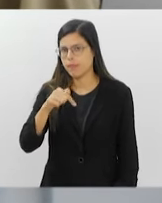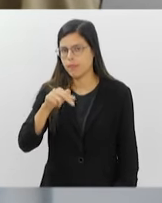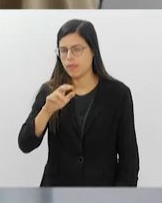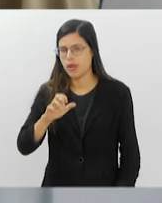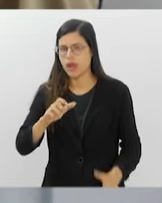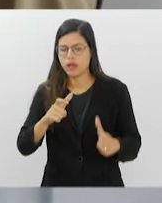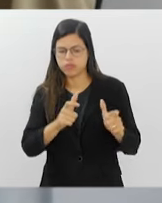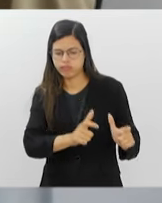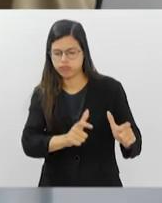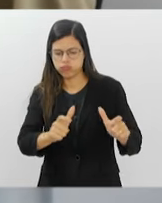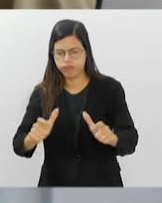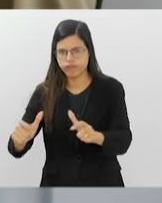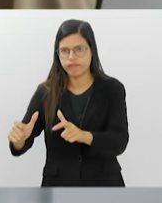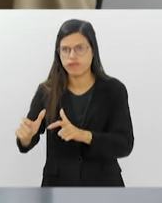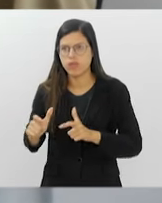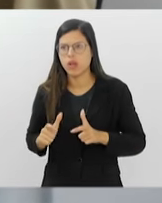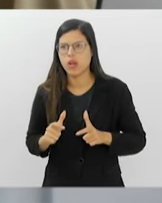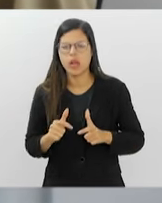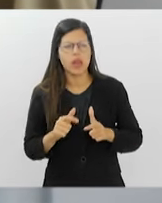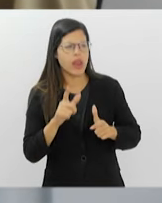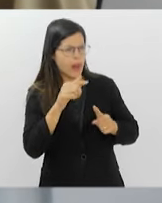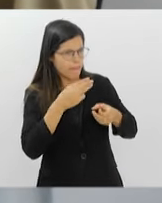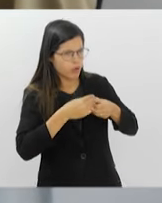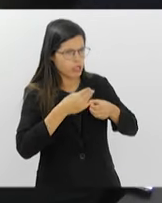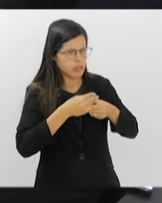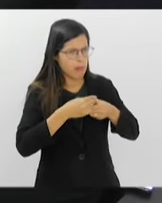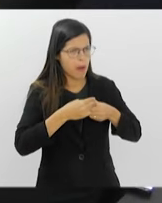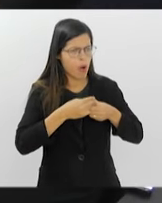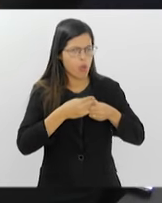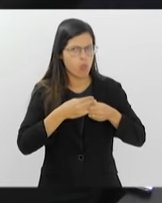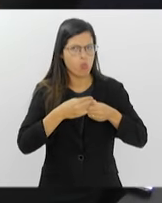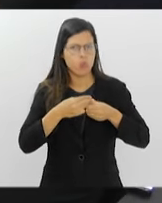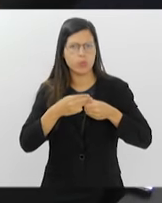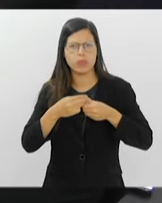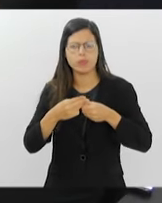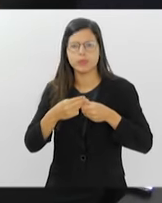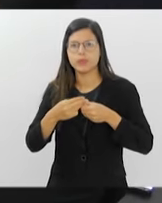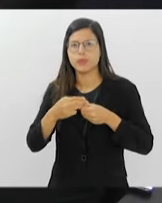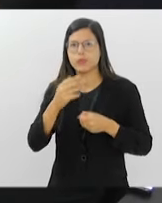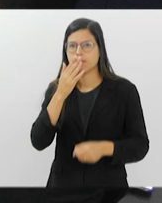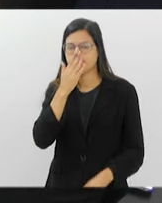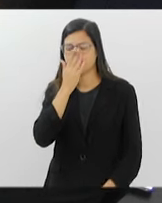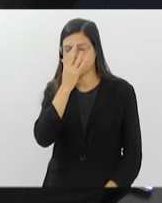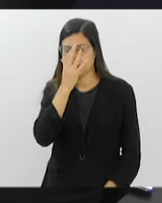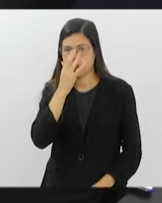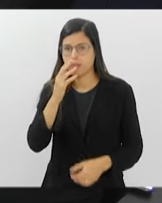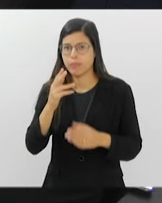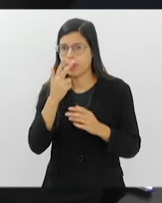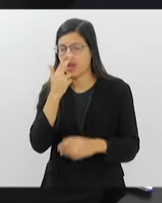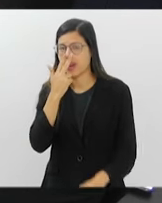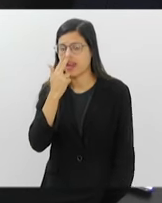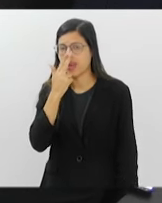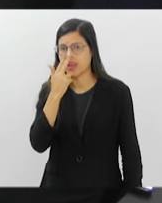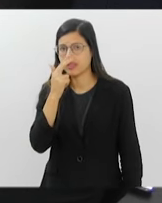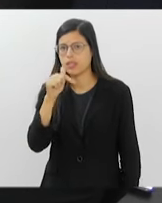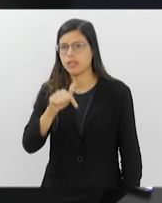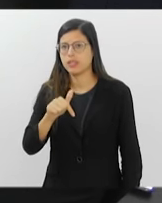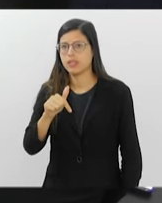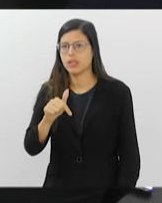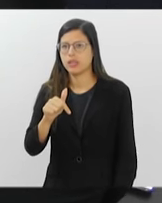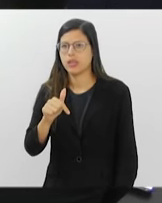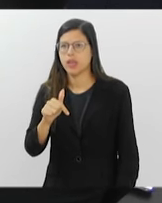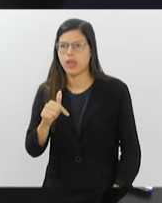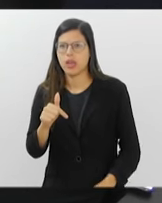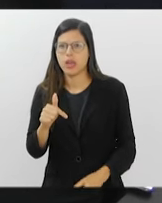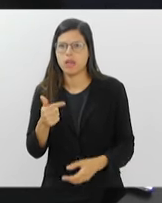Arenas pela ord é municipal secretário eu eu acredito que é uma sessão do Governo Federal para a Prefeitura do Rio de